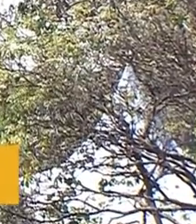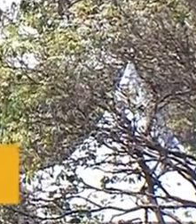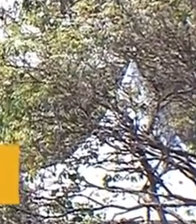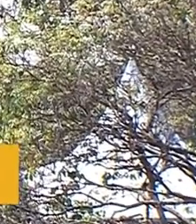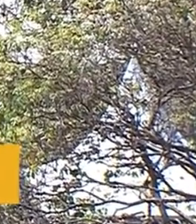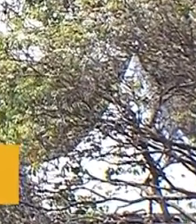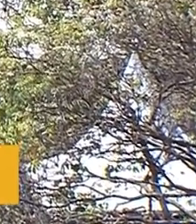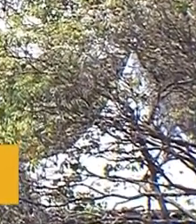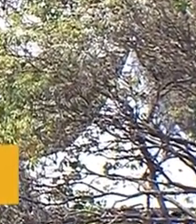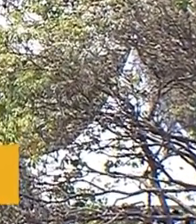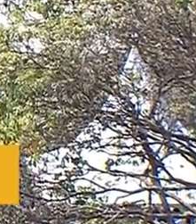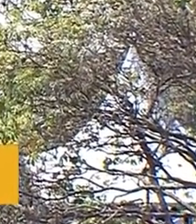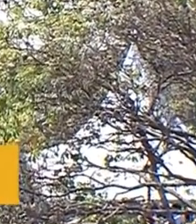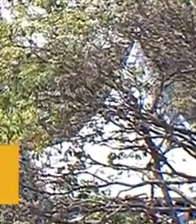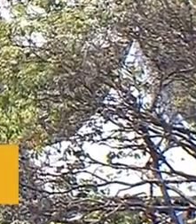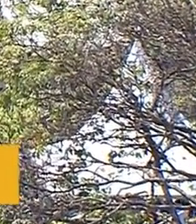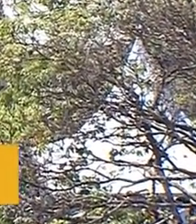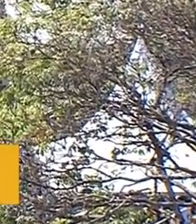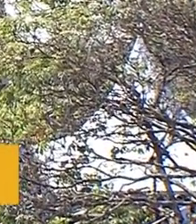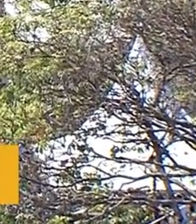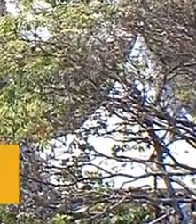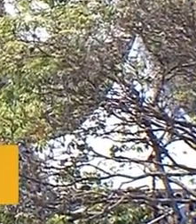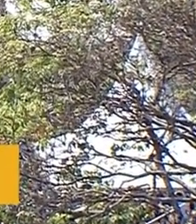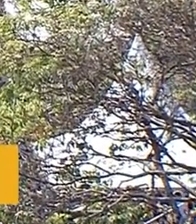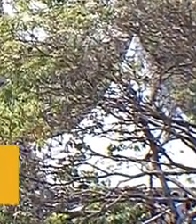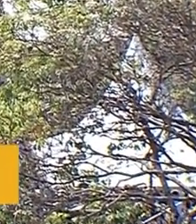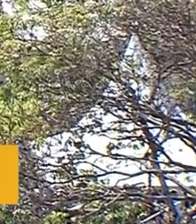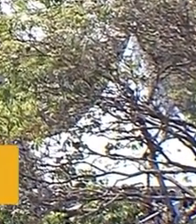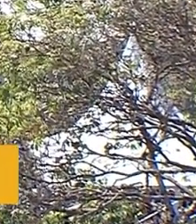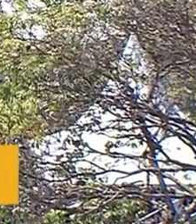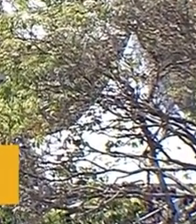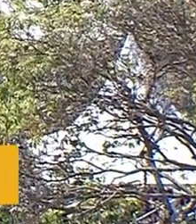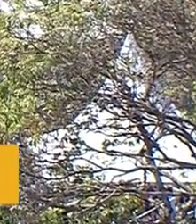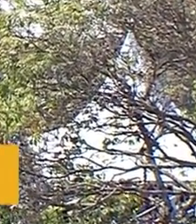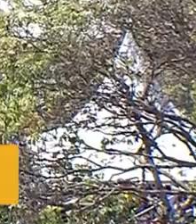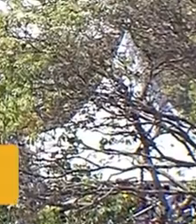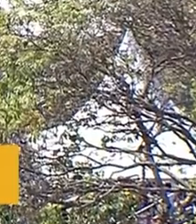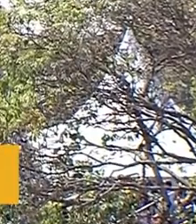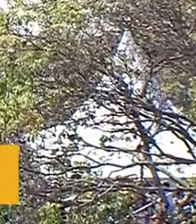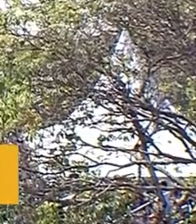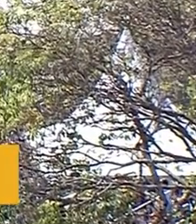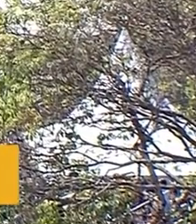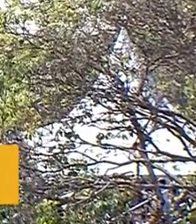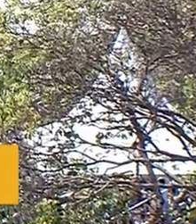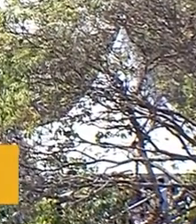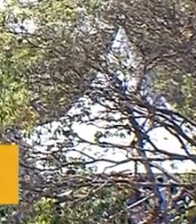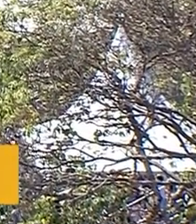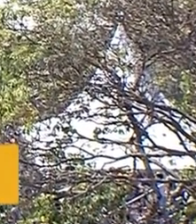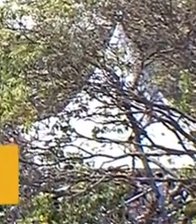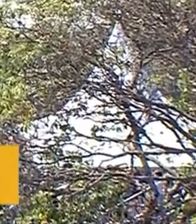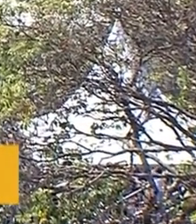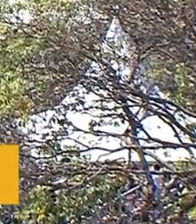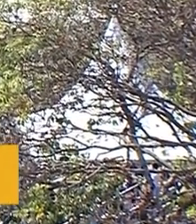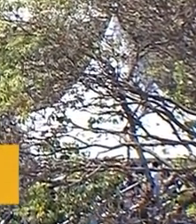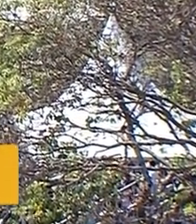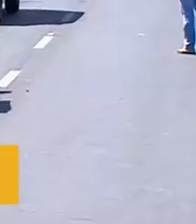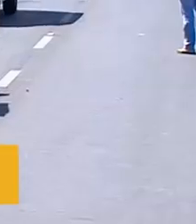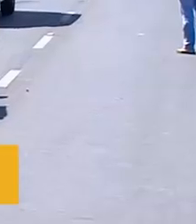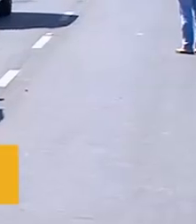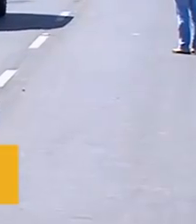Estão presentes as seguintes viaturas: motocicletas de resgate, autos serviços